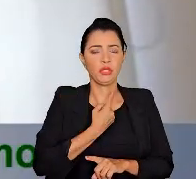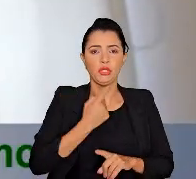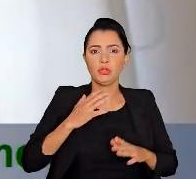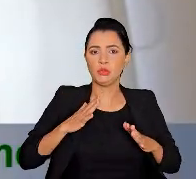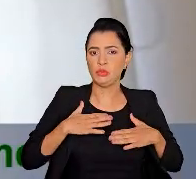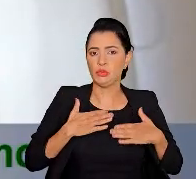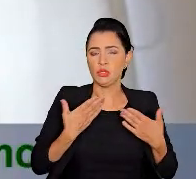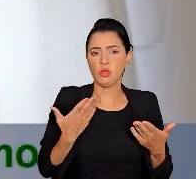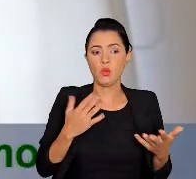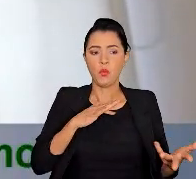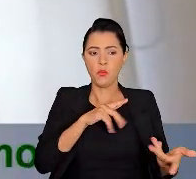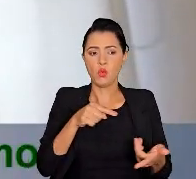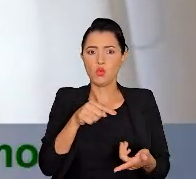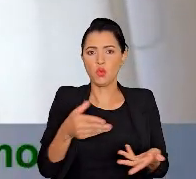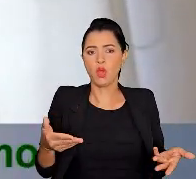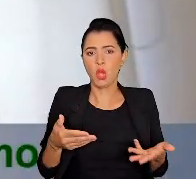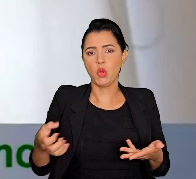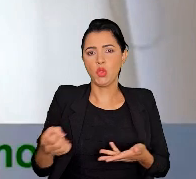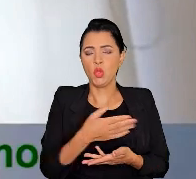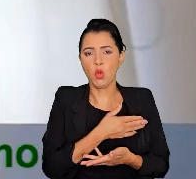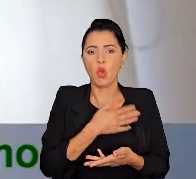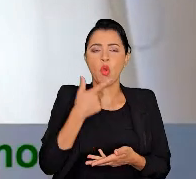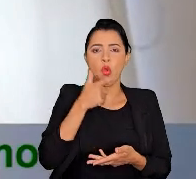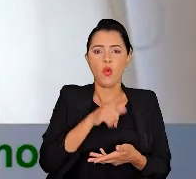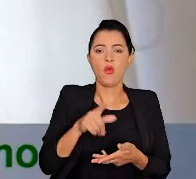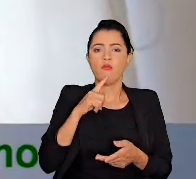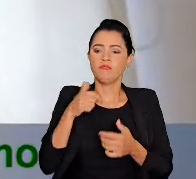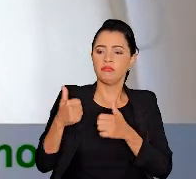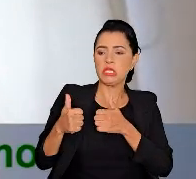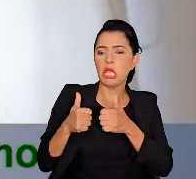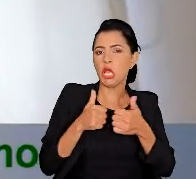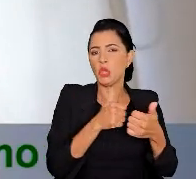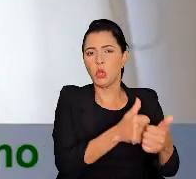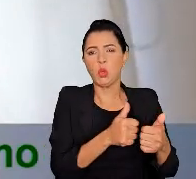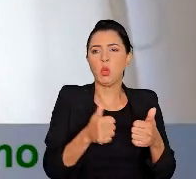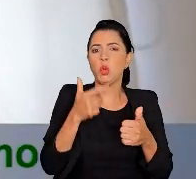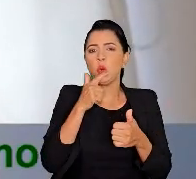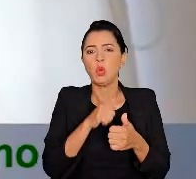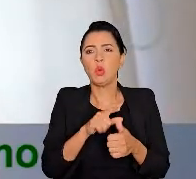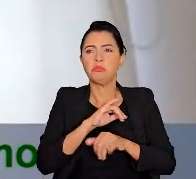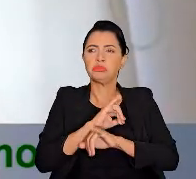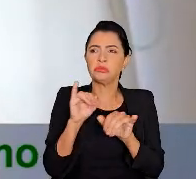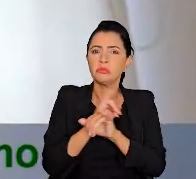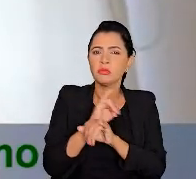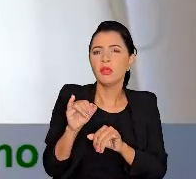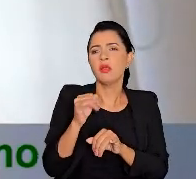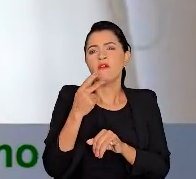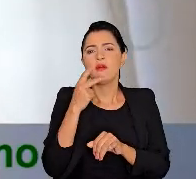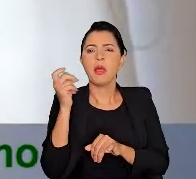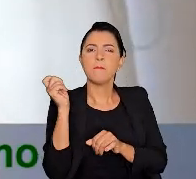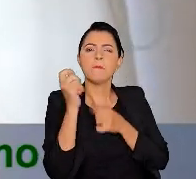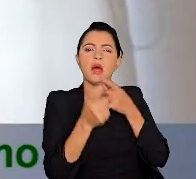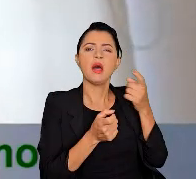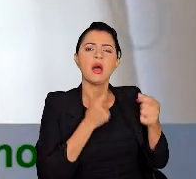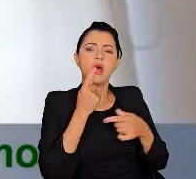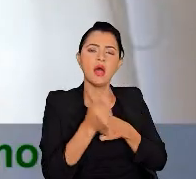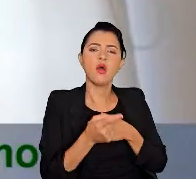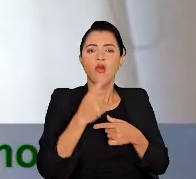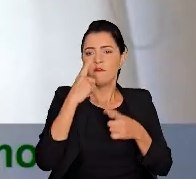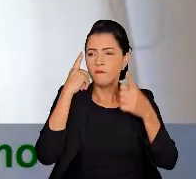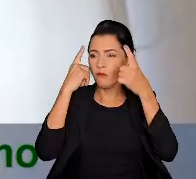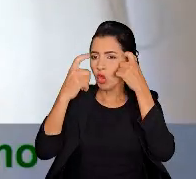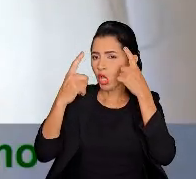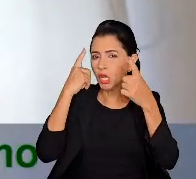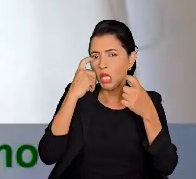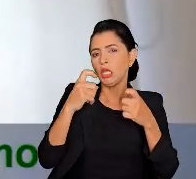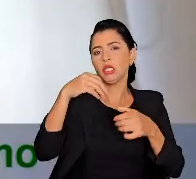novo mundo de haters e trolls que promovem campanhas cada vez mais eficientes e violentas nas